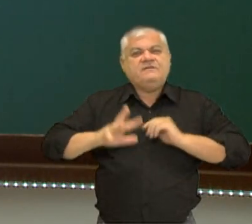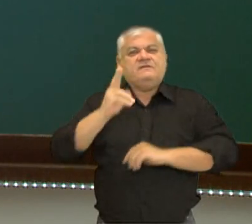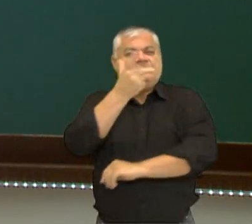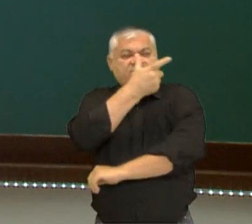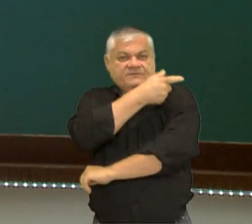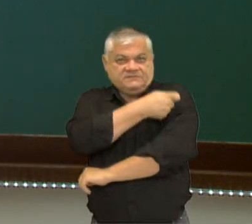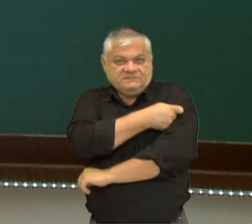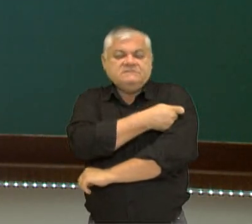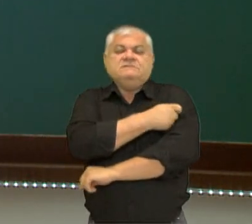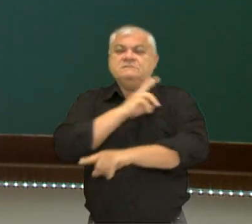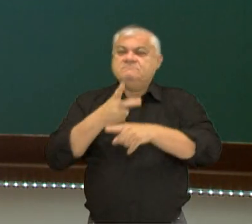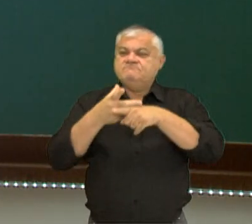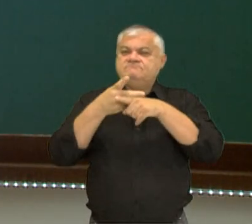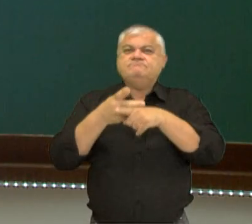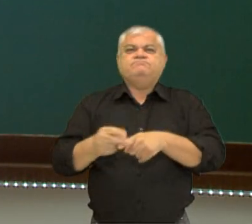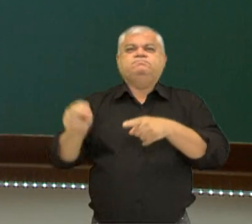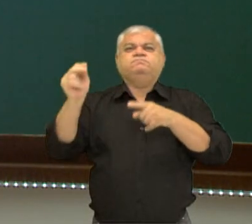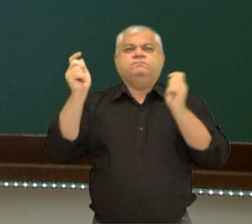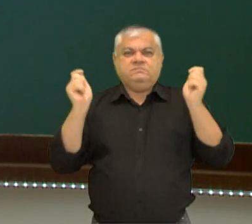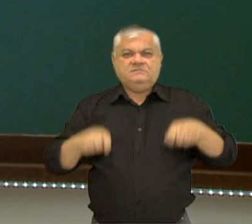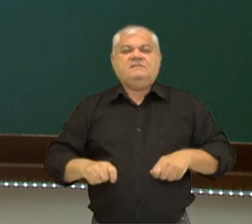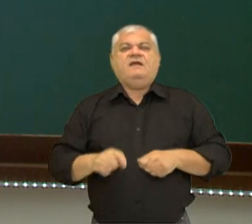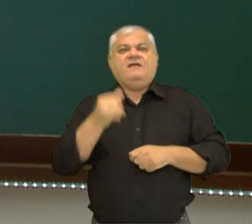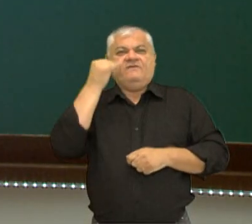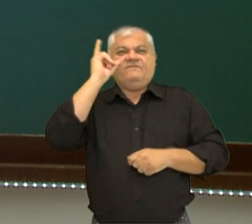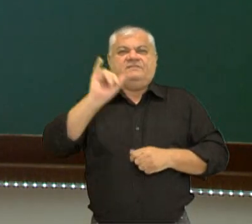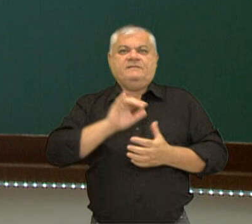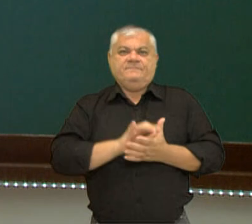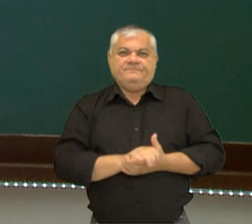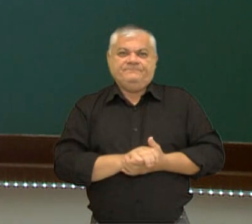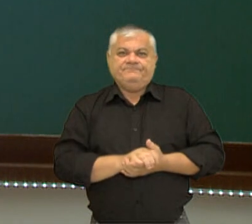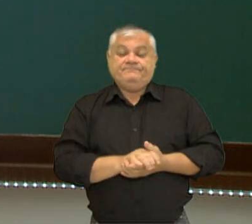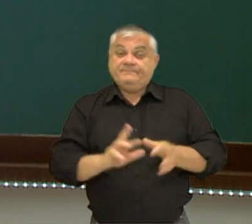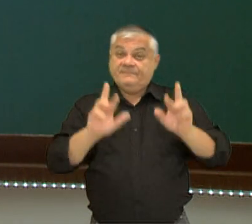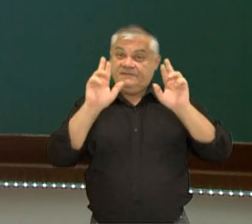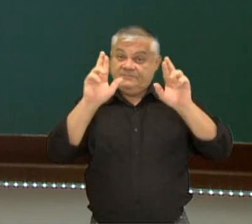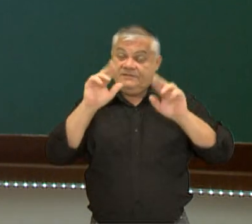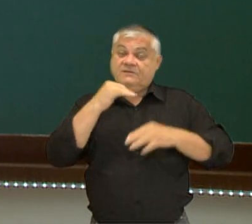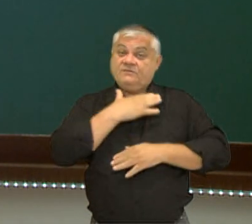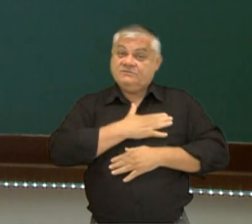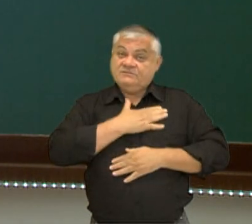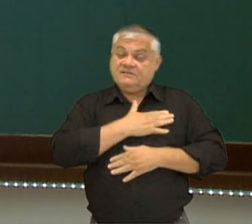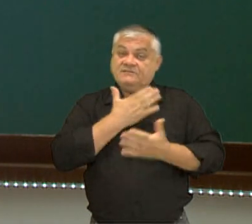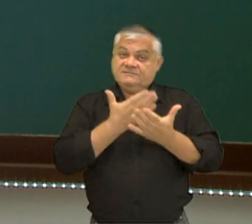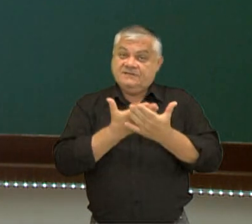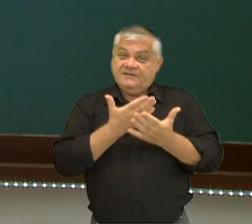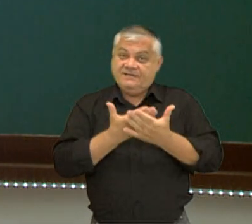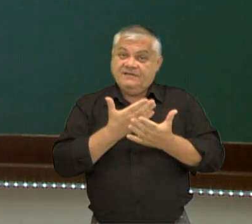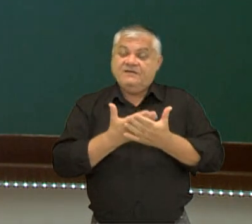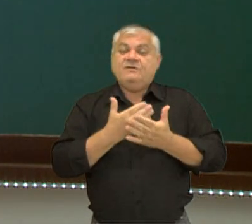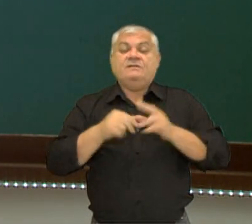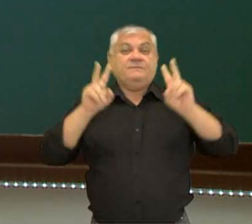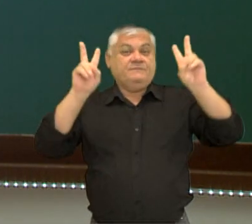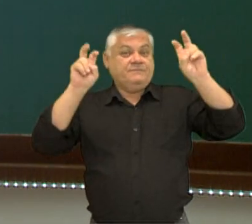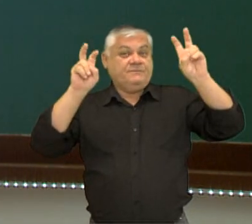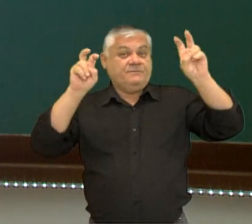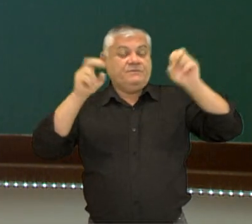vacinação são as formas mais eficazes de evitar isso. Espero que você tenha gostado dessa aula, que nós falamos